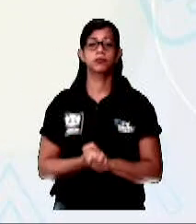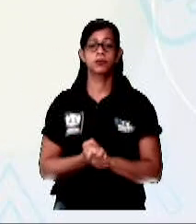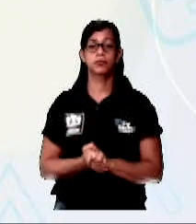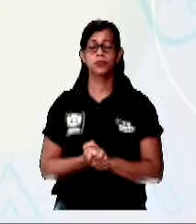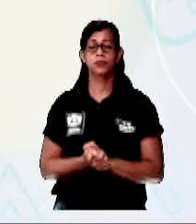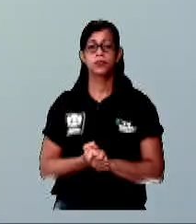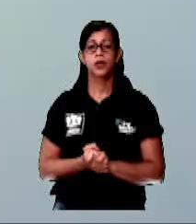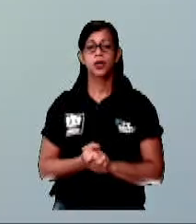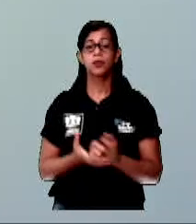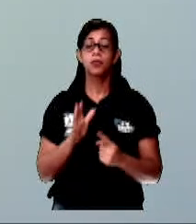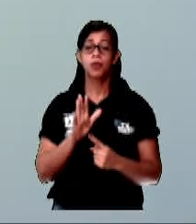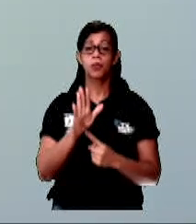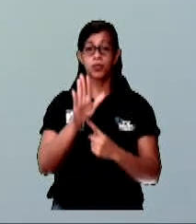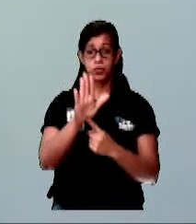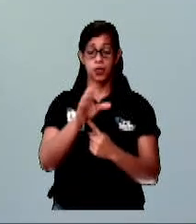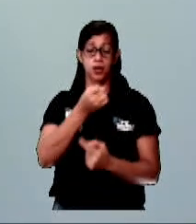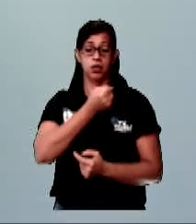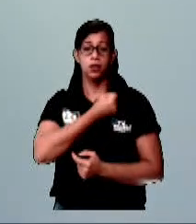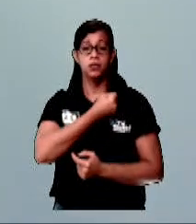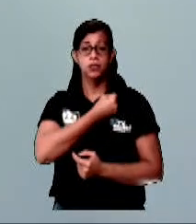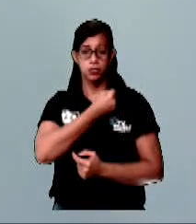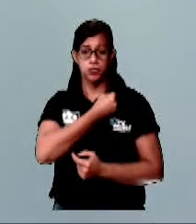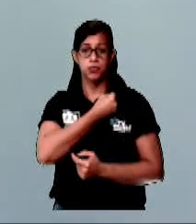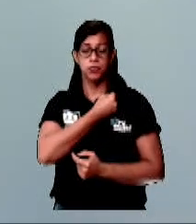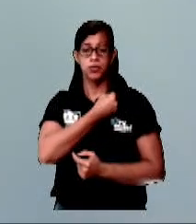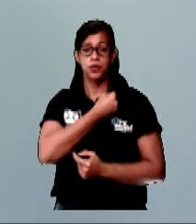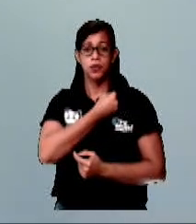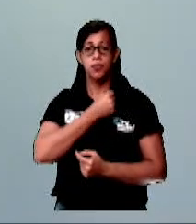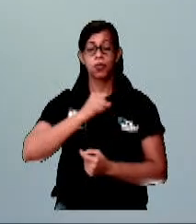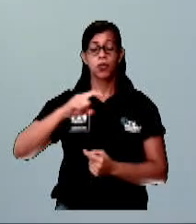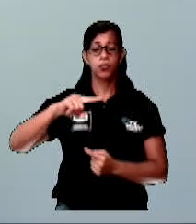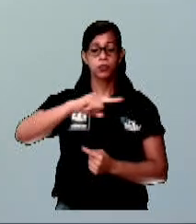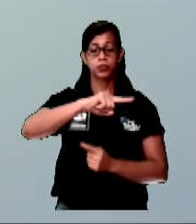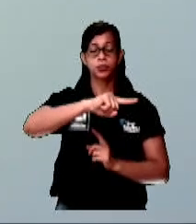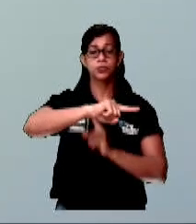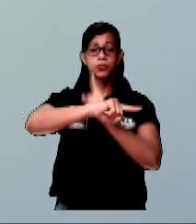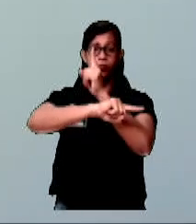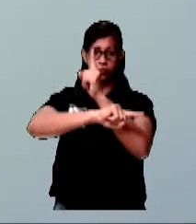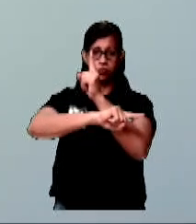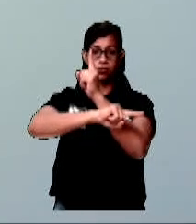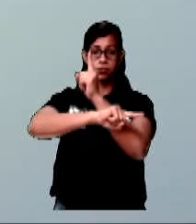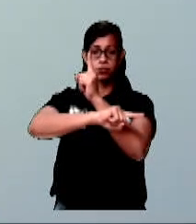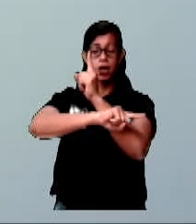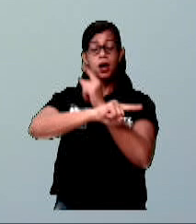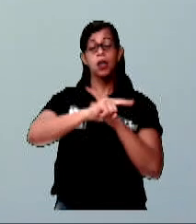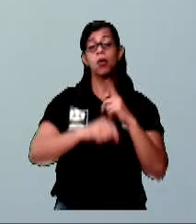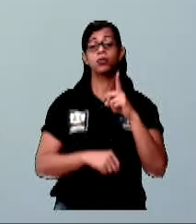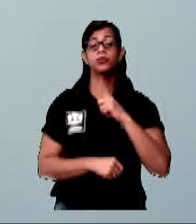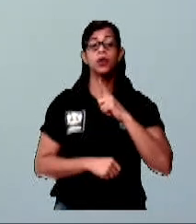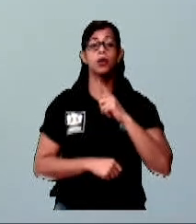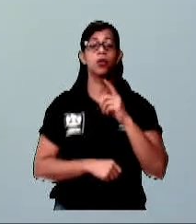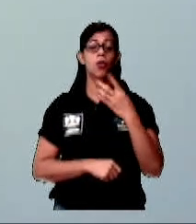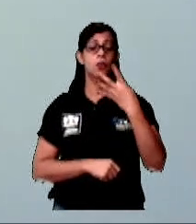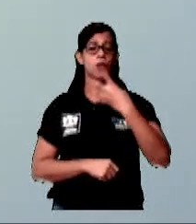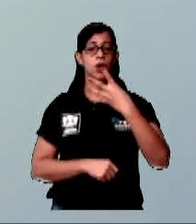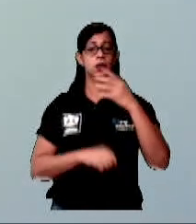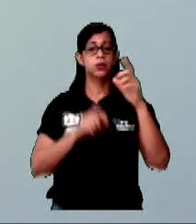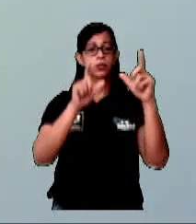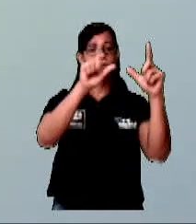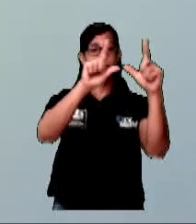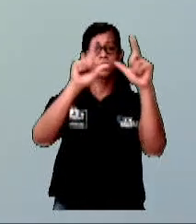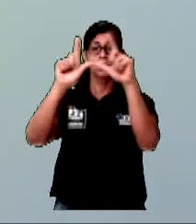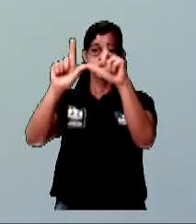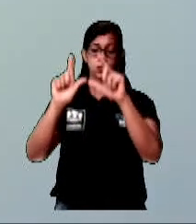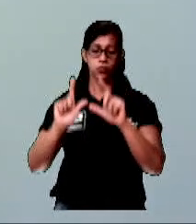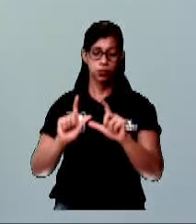números de acordo com a posição dessa reta. Esse plano cartesiano vai ter 4 quadrantes, gente. 4 quadradinhos, né? Se a